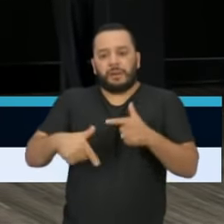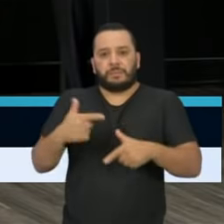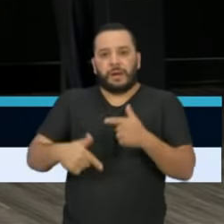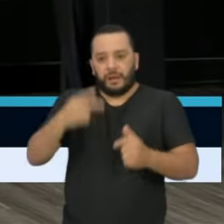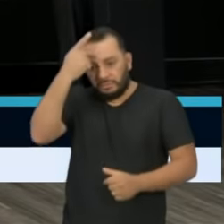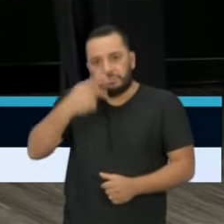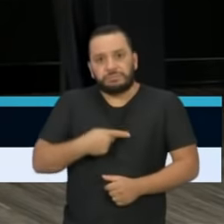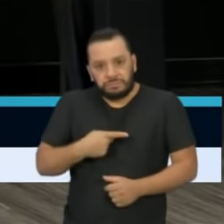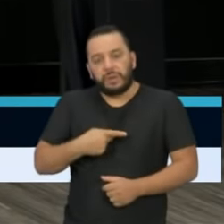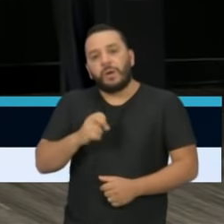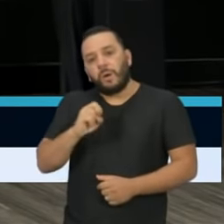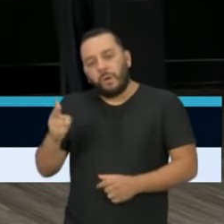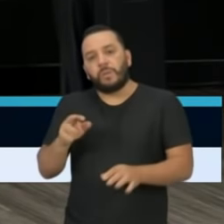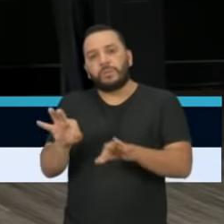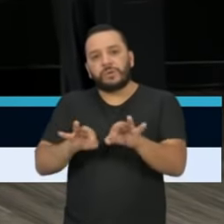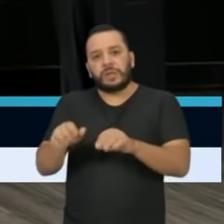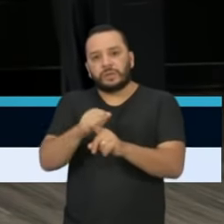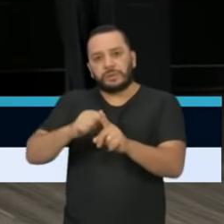no estado?